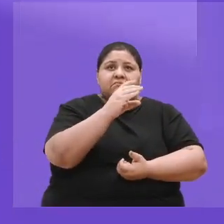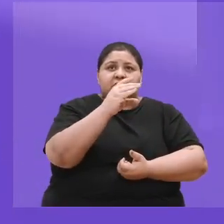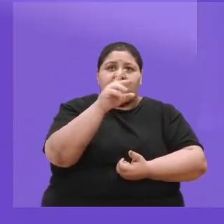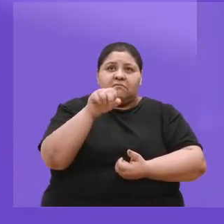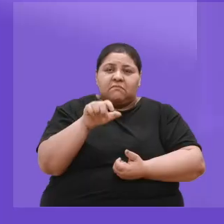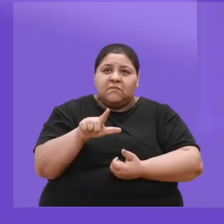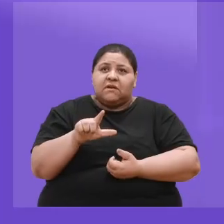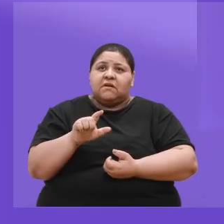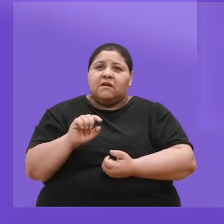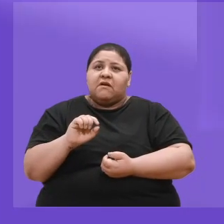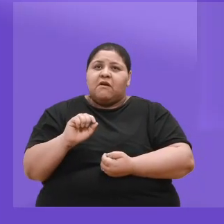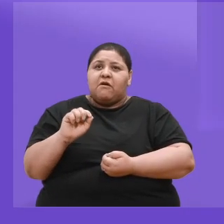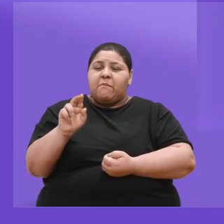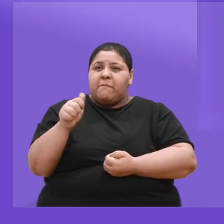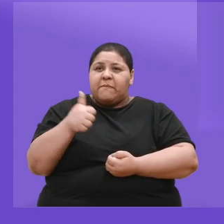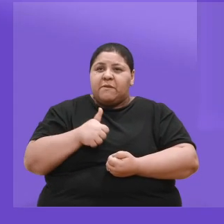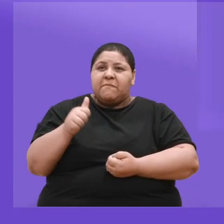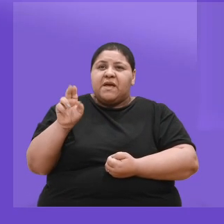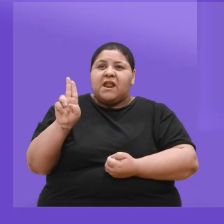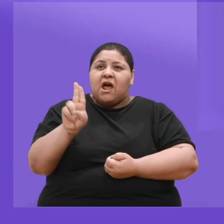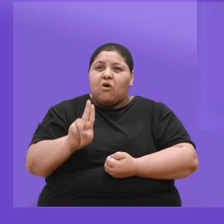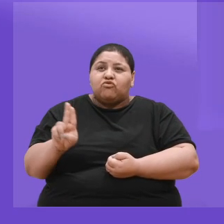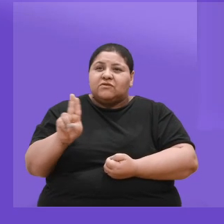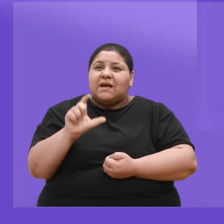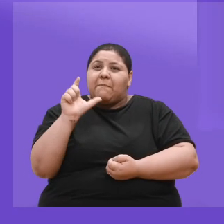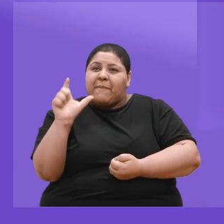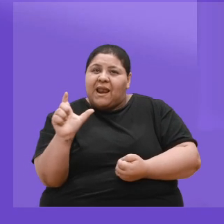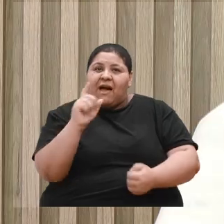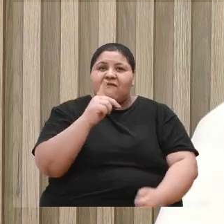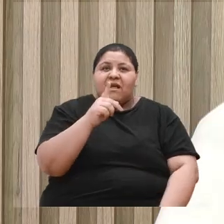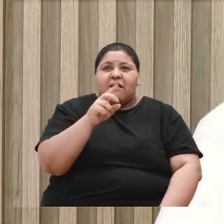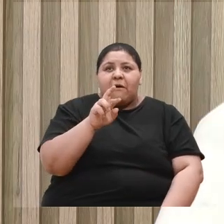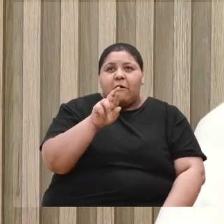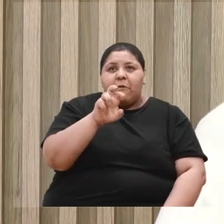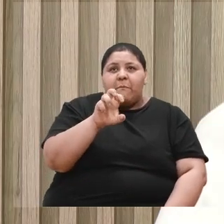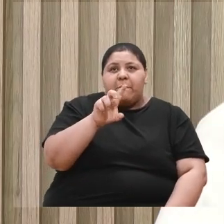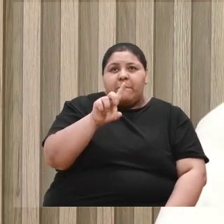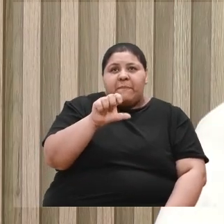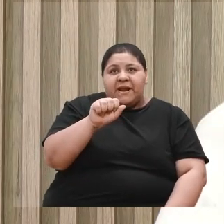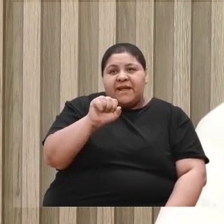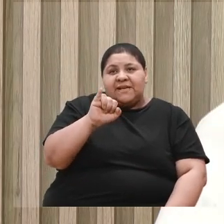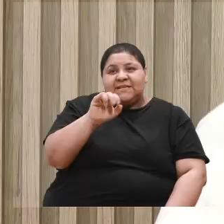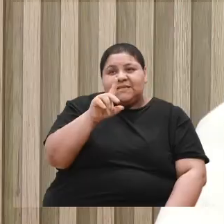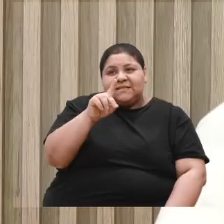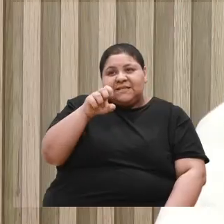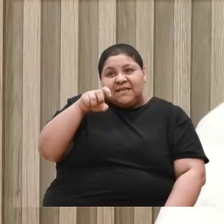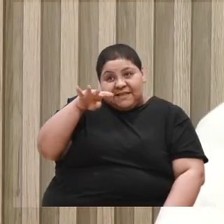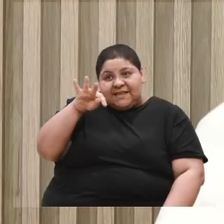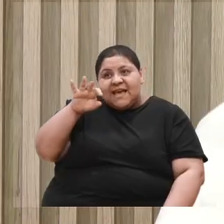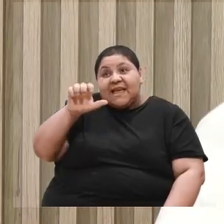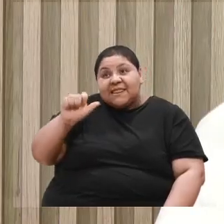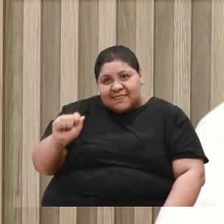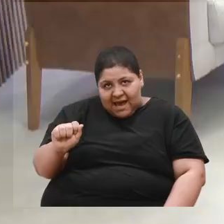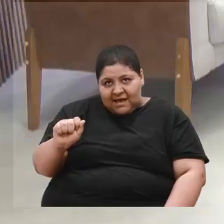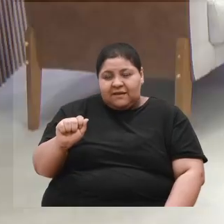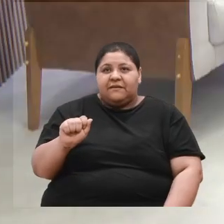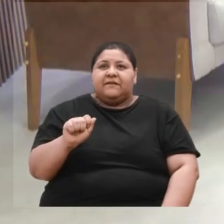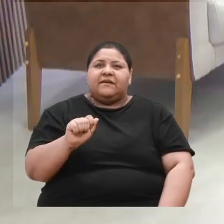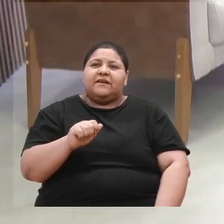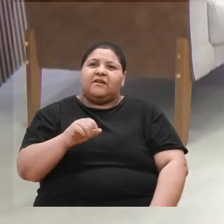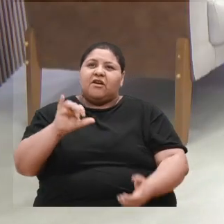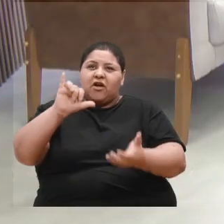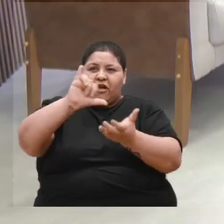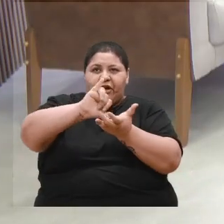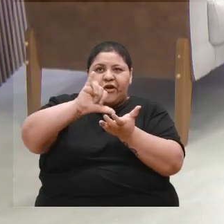ela foi a primeira a usar presidenta também, né? Sim. Antes, naquela não sabia. E a Poliana lembrou agora, que inclusive